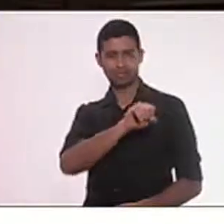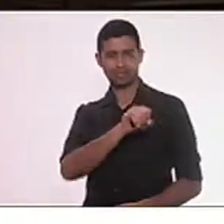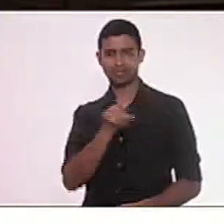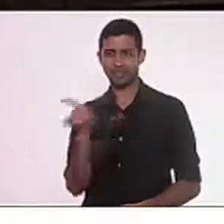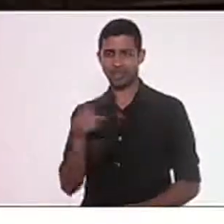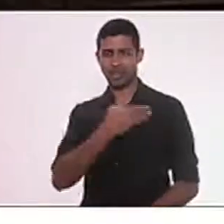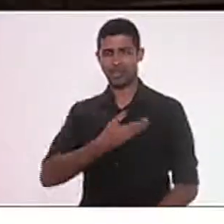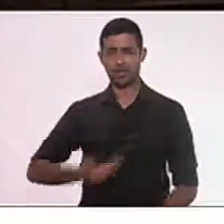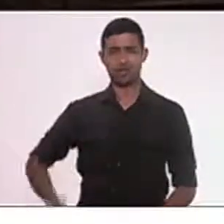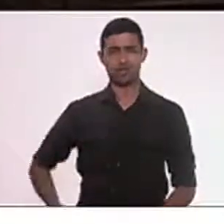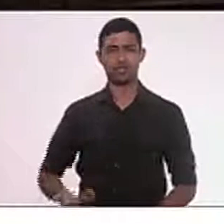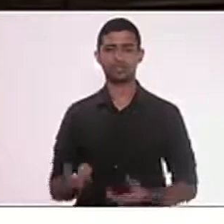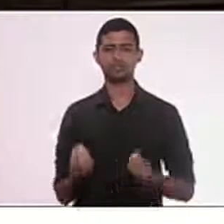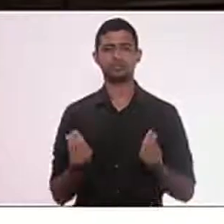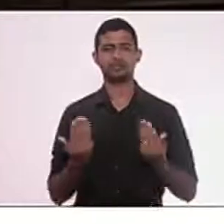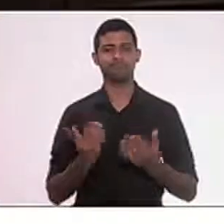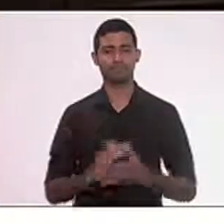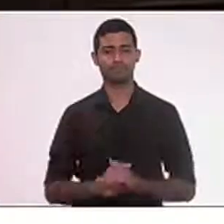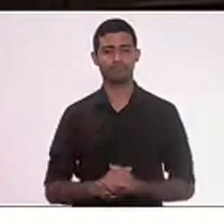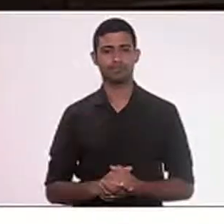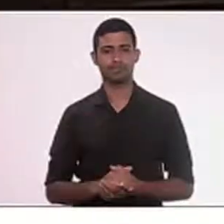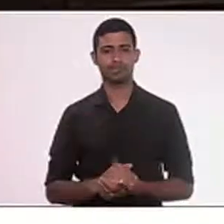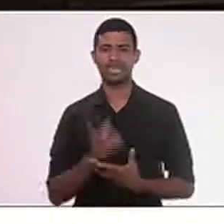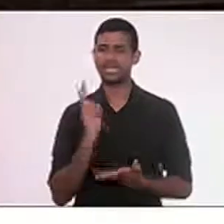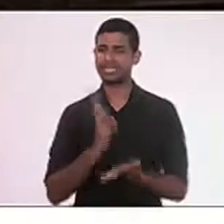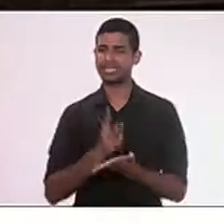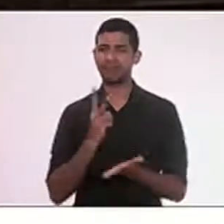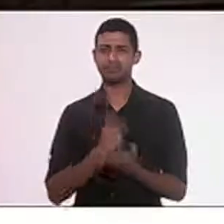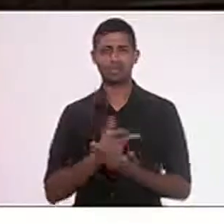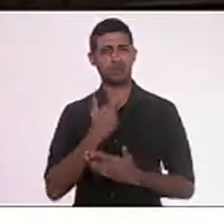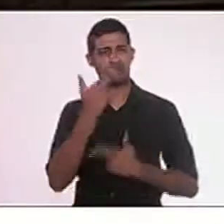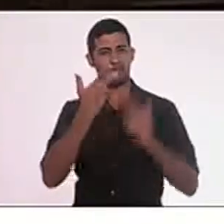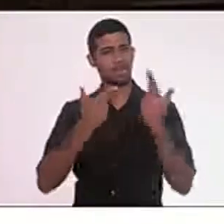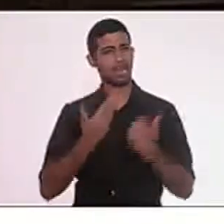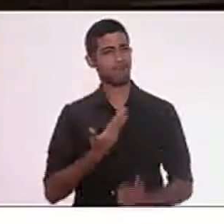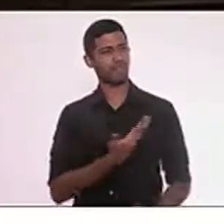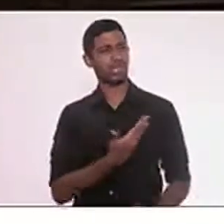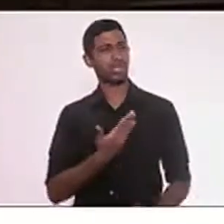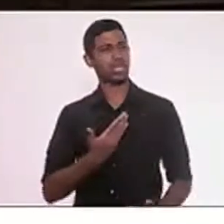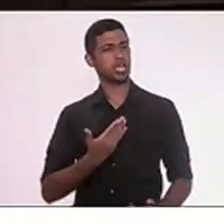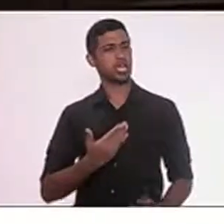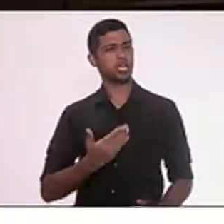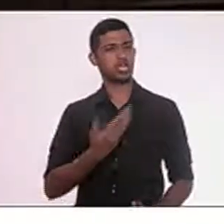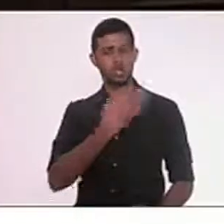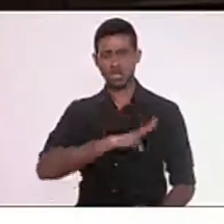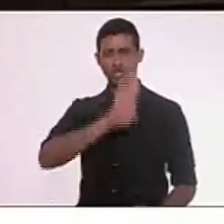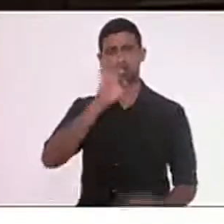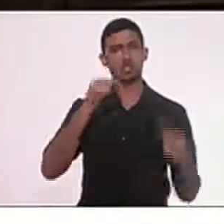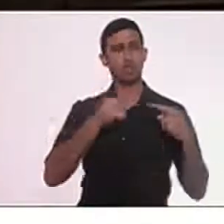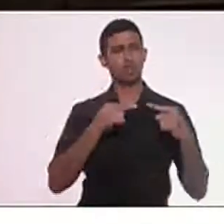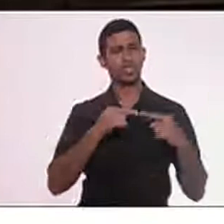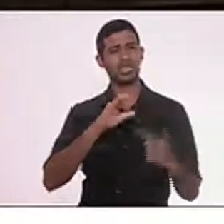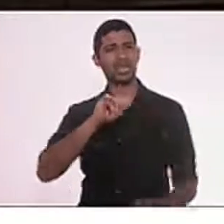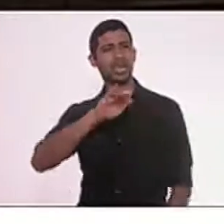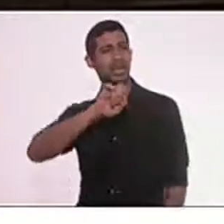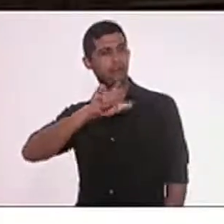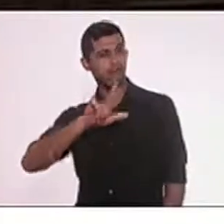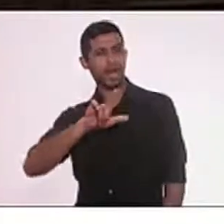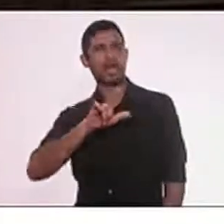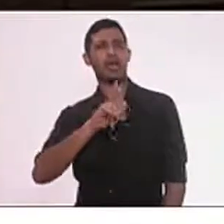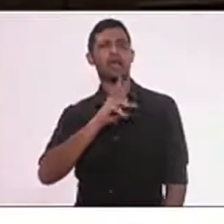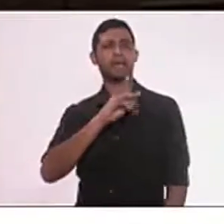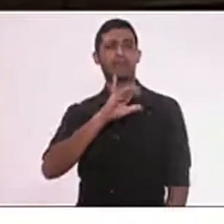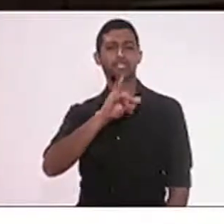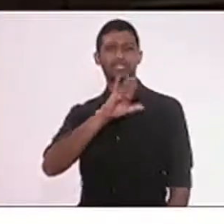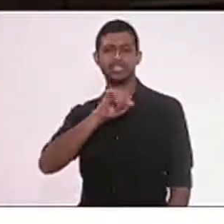governador Witzel constantemente se referia como candidato do Cabral, do Pezão, do Pisciani, enfim, o que não